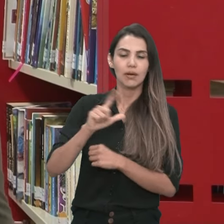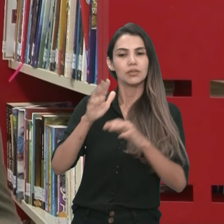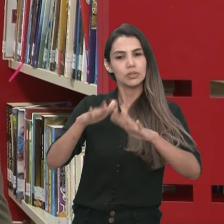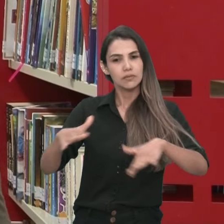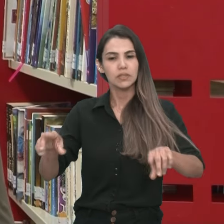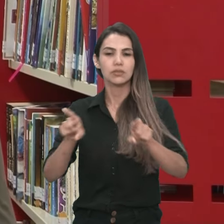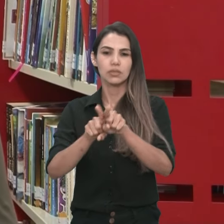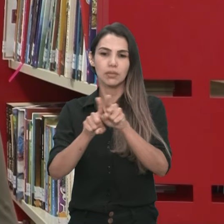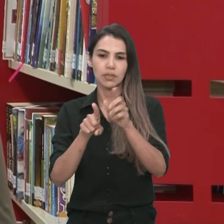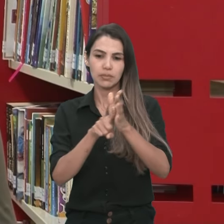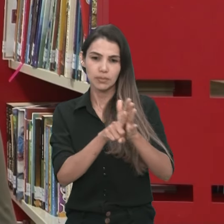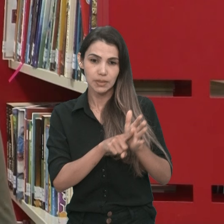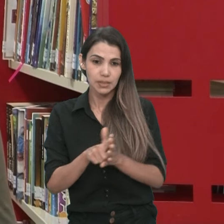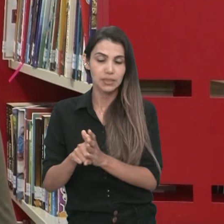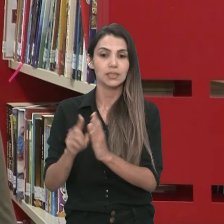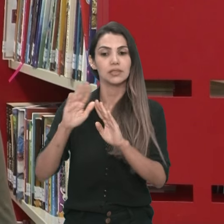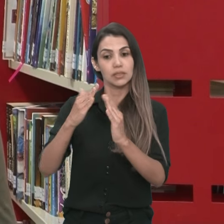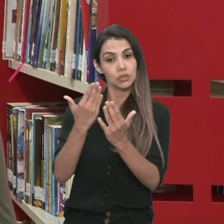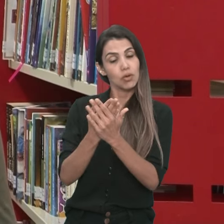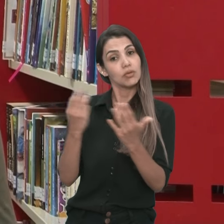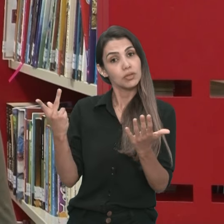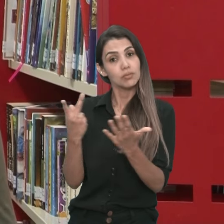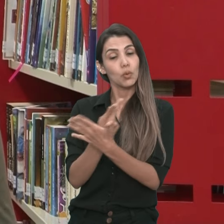realizamos aqui dentro da biblioteca